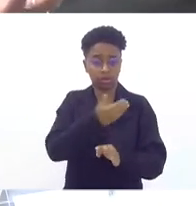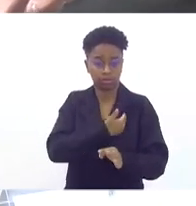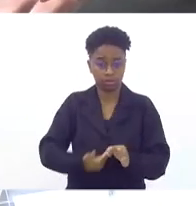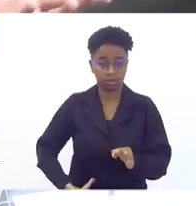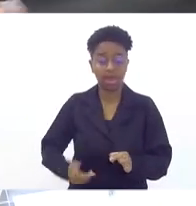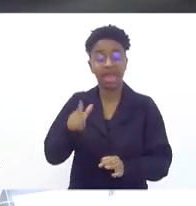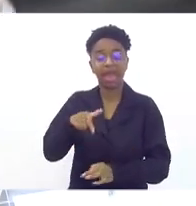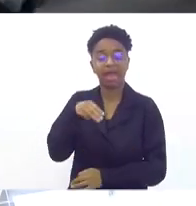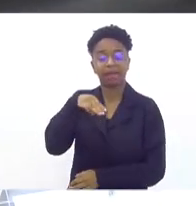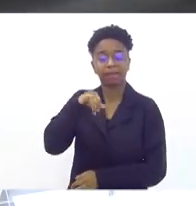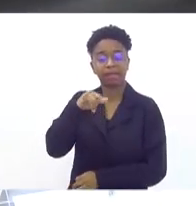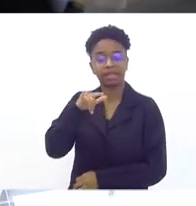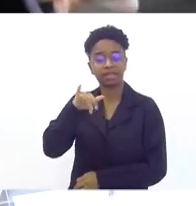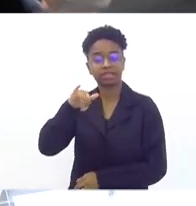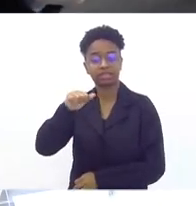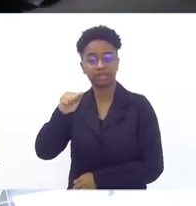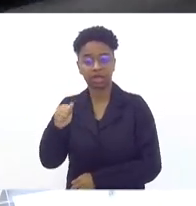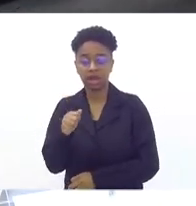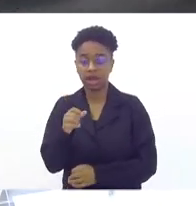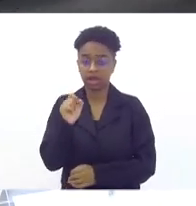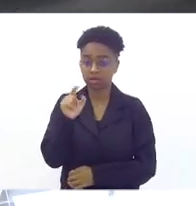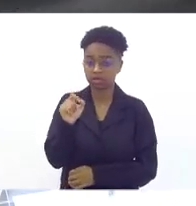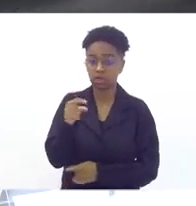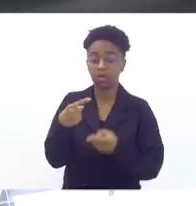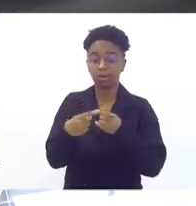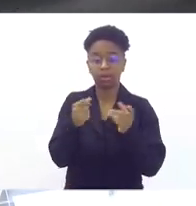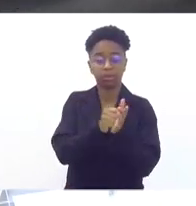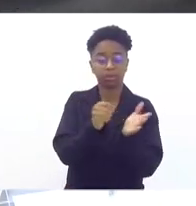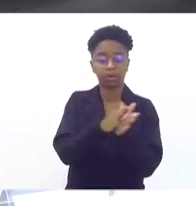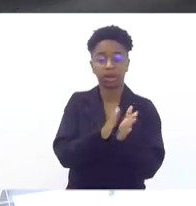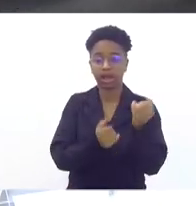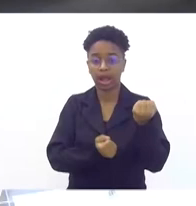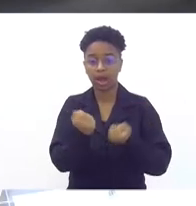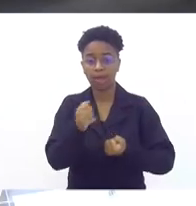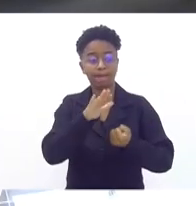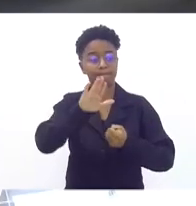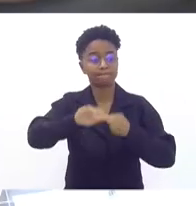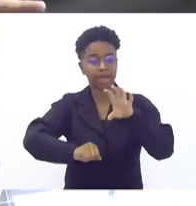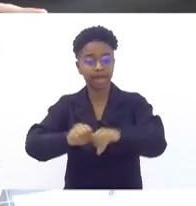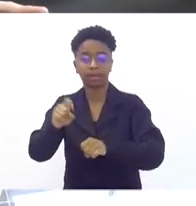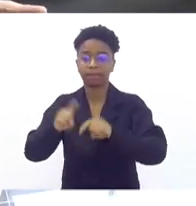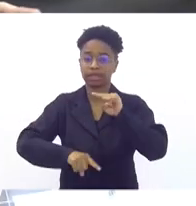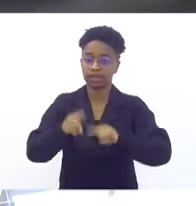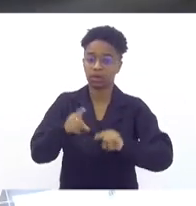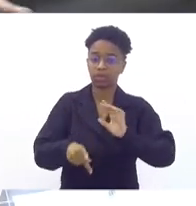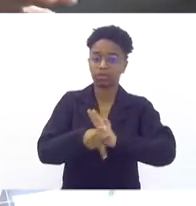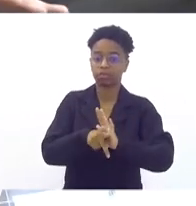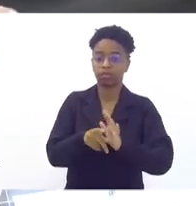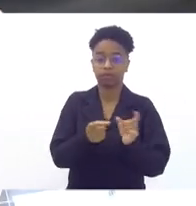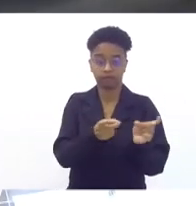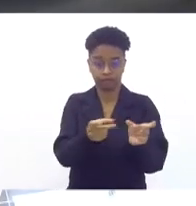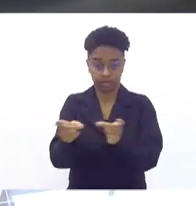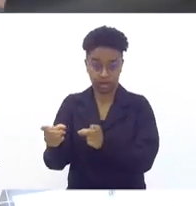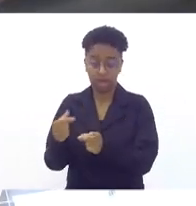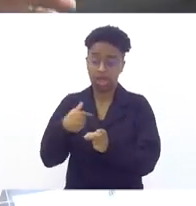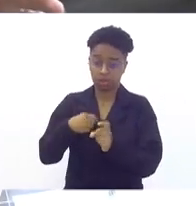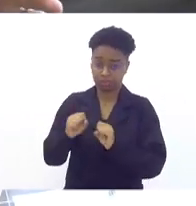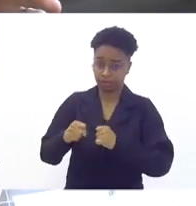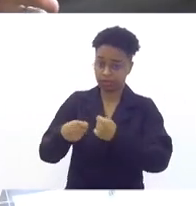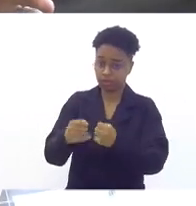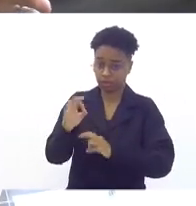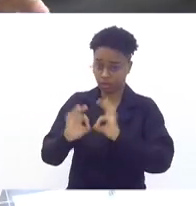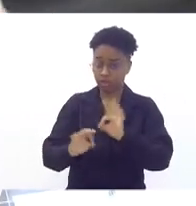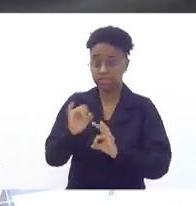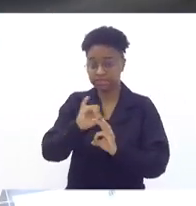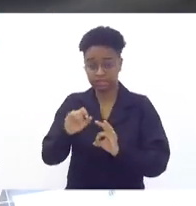milícias azul do prefeito tomando mercadoria de ambulante e aqui eu defendo a ordem se tiver Legal tem que tomar mesmo tem que